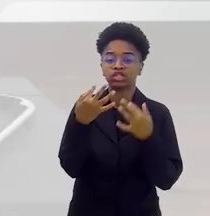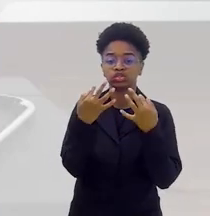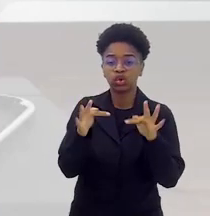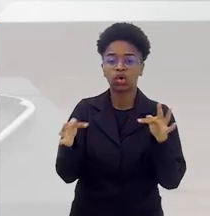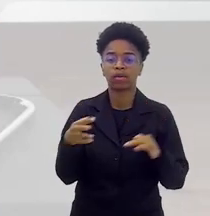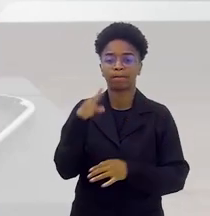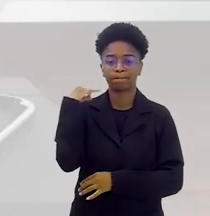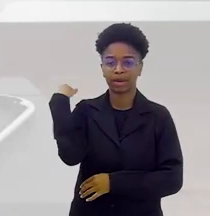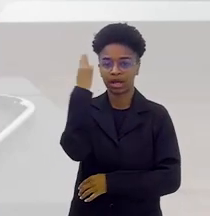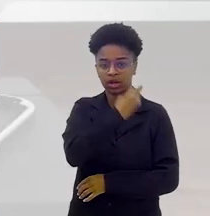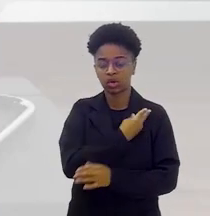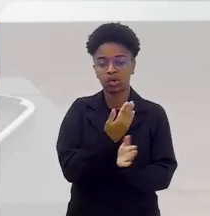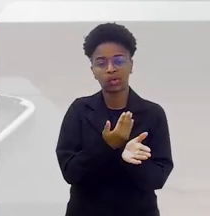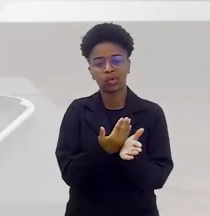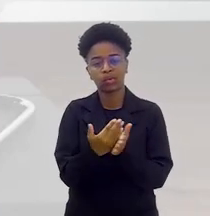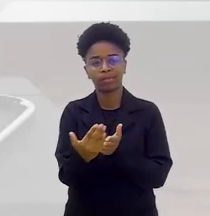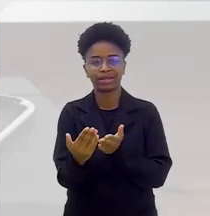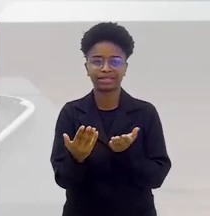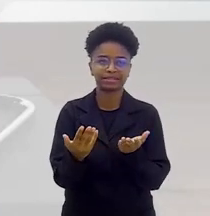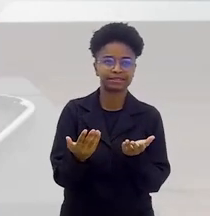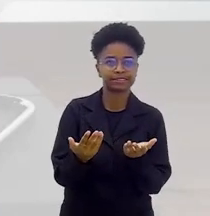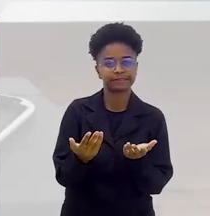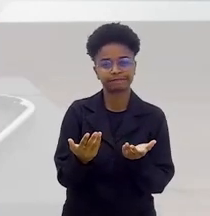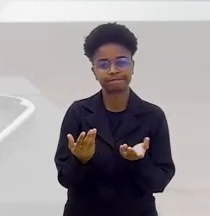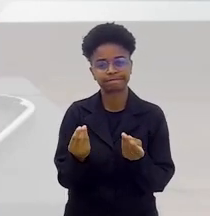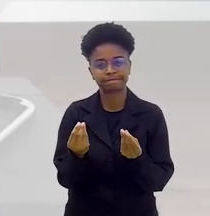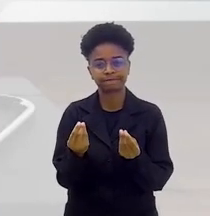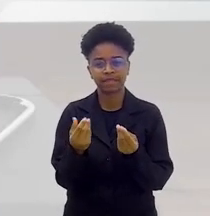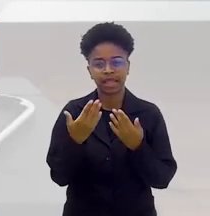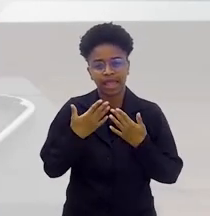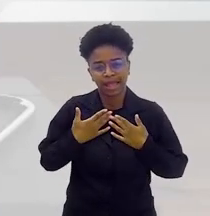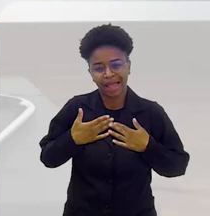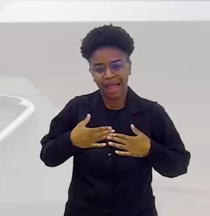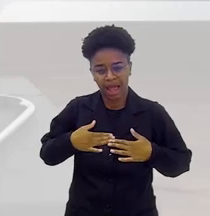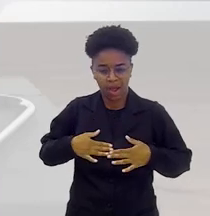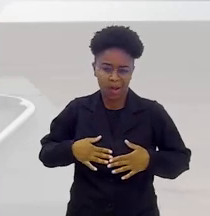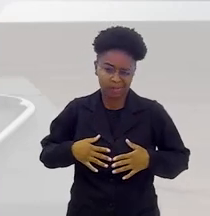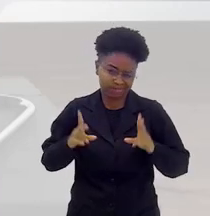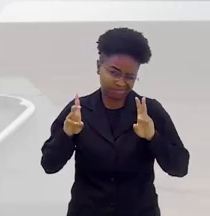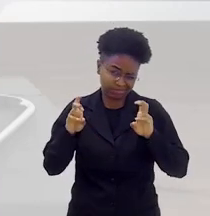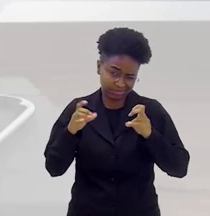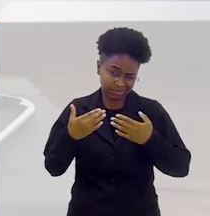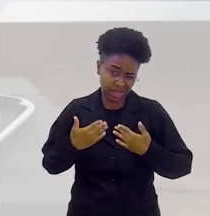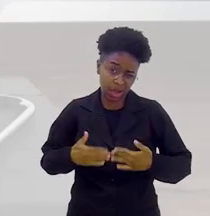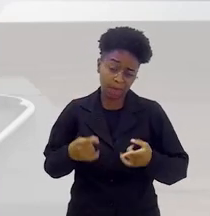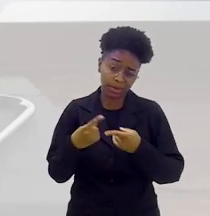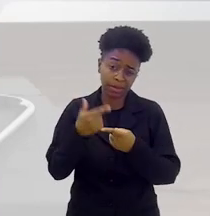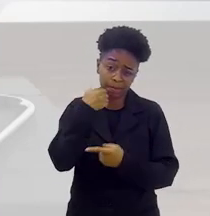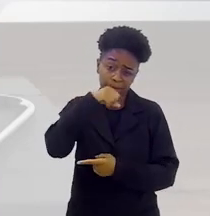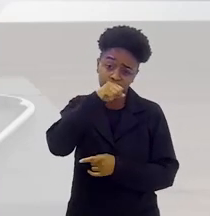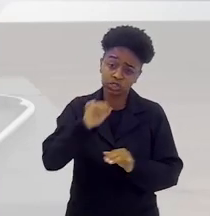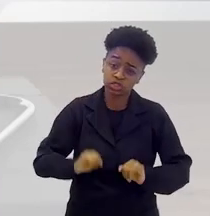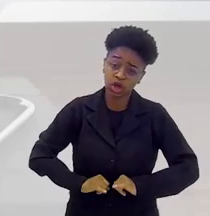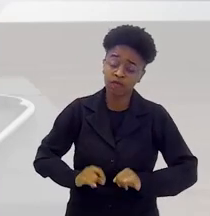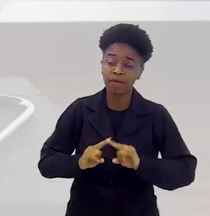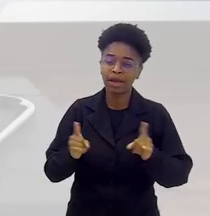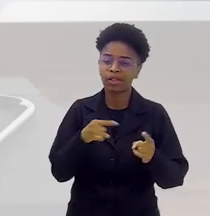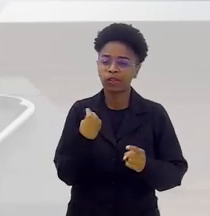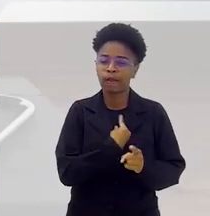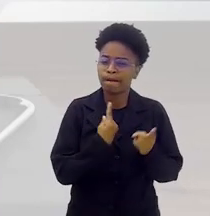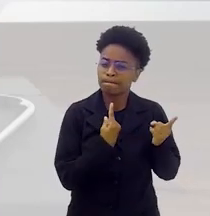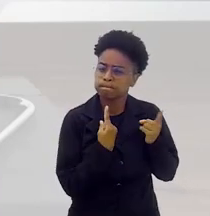Dores, ela começa muito, muito, muito tranquila no bom sentido, porque a mãe sofre, né? Mas a gente